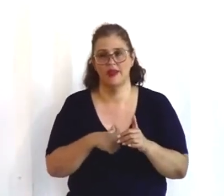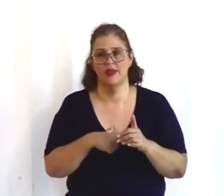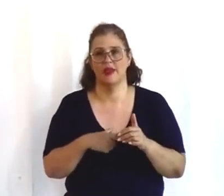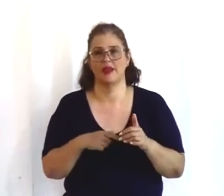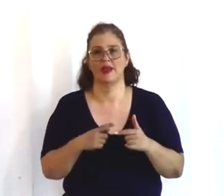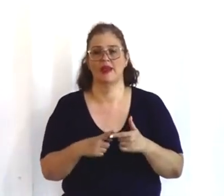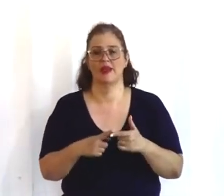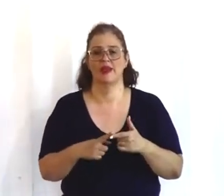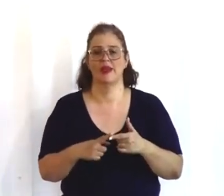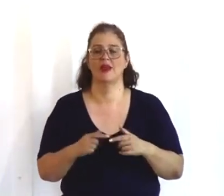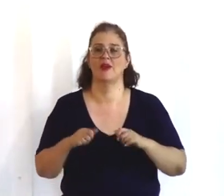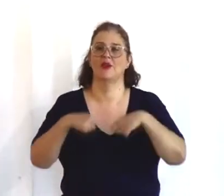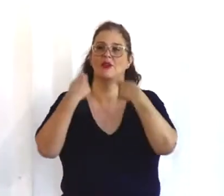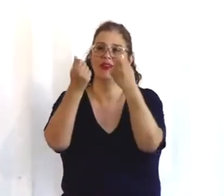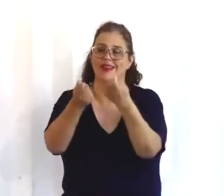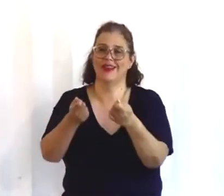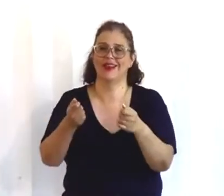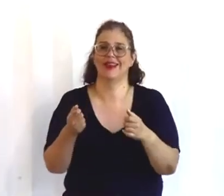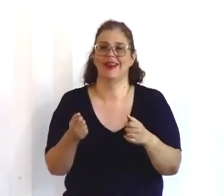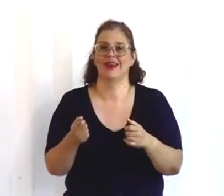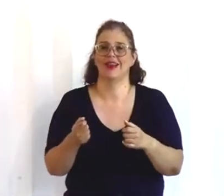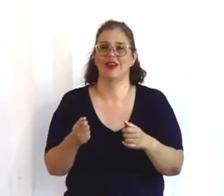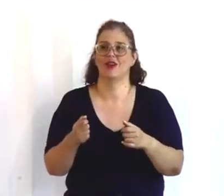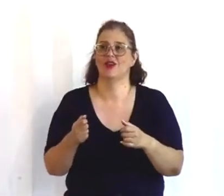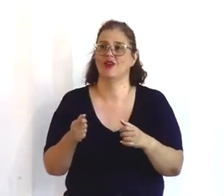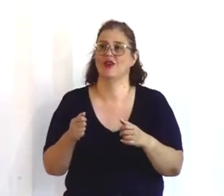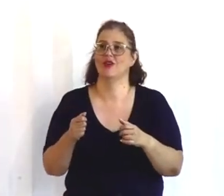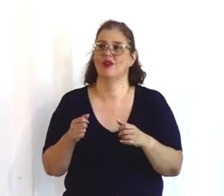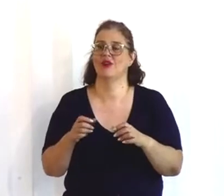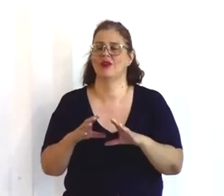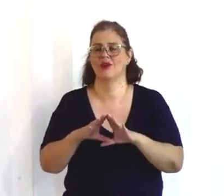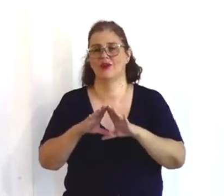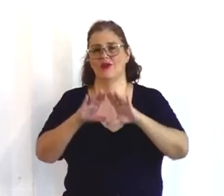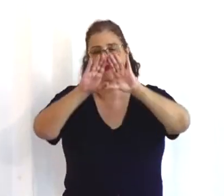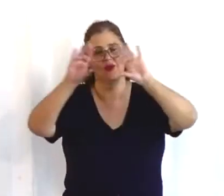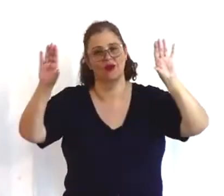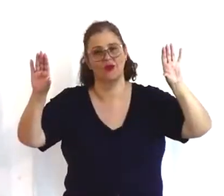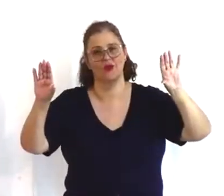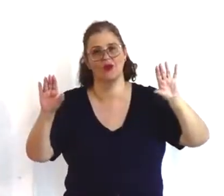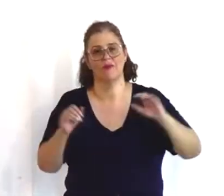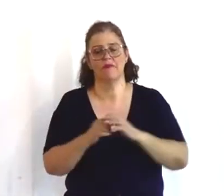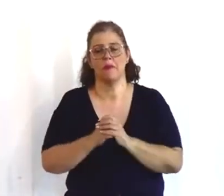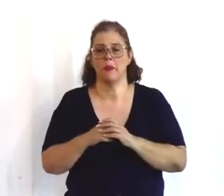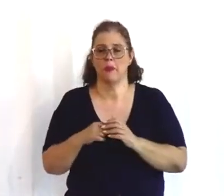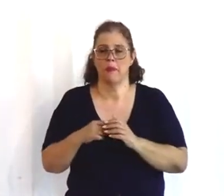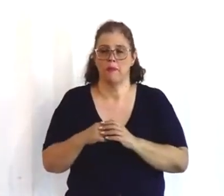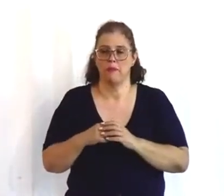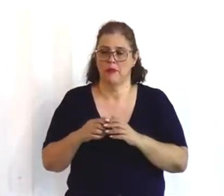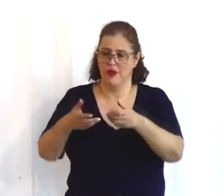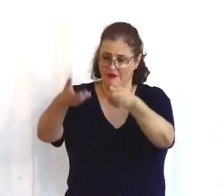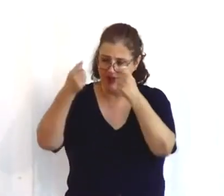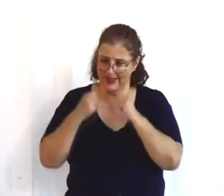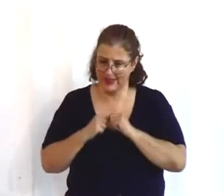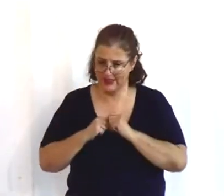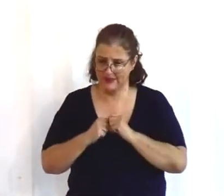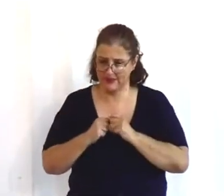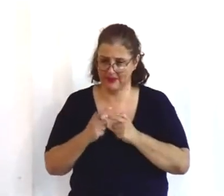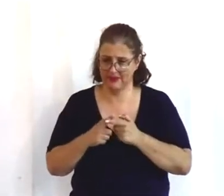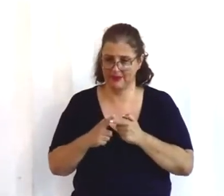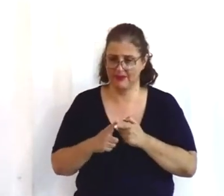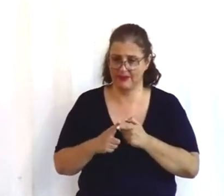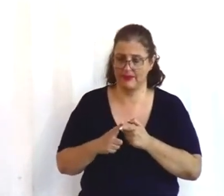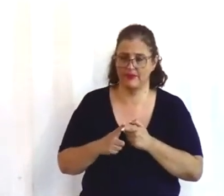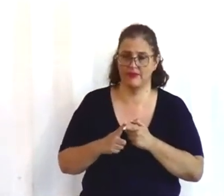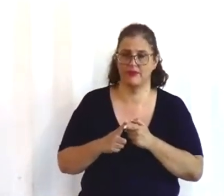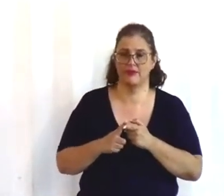regerás e as reduzirá a pedaços, como se fossem objetos de barro. Assim como também eu recebi de meu Pai,